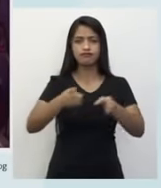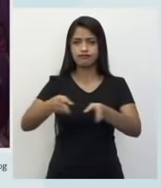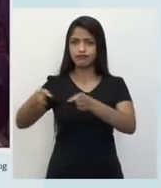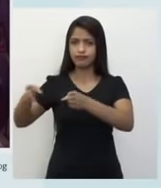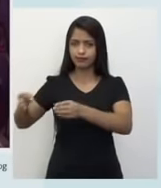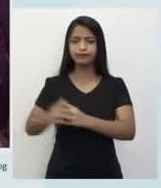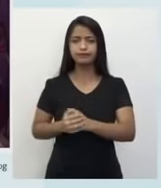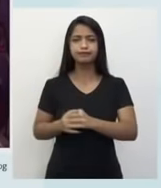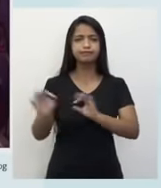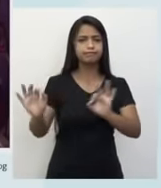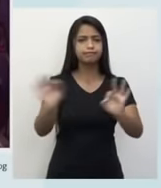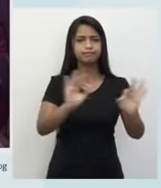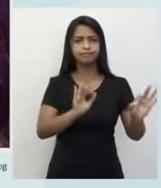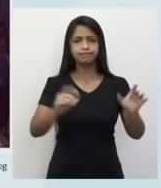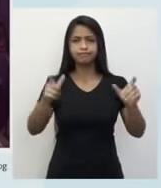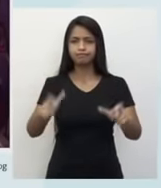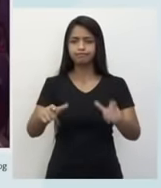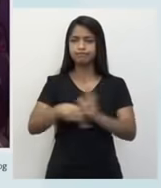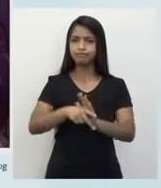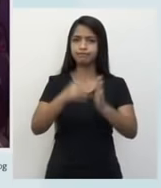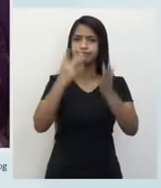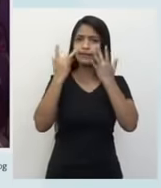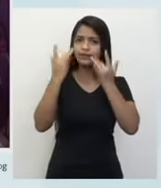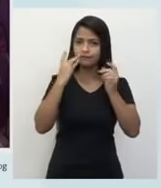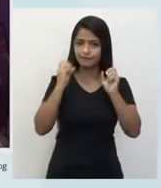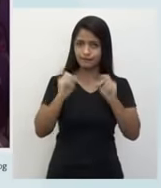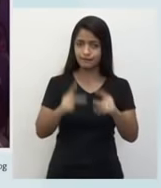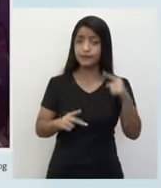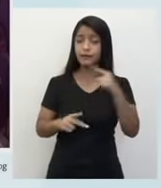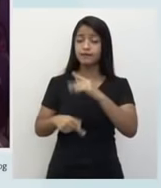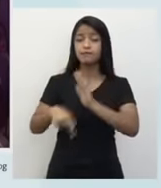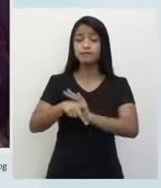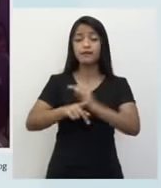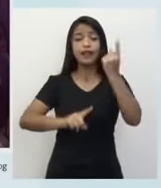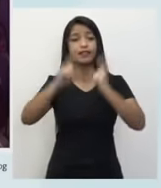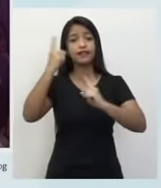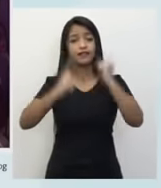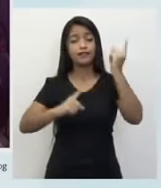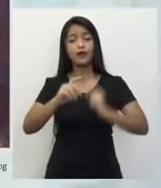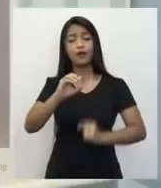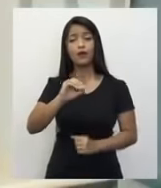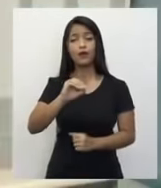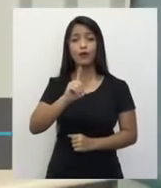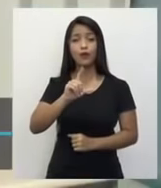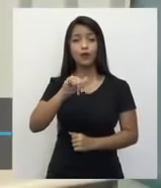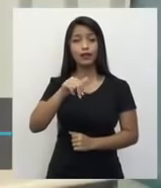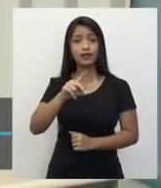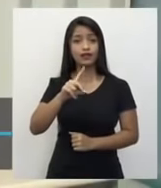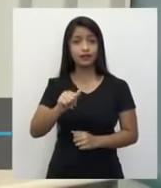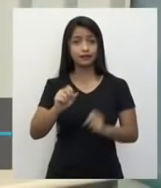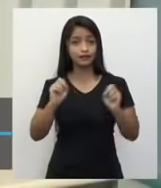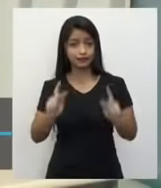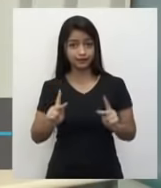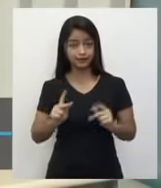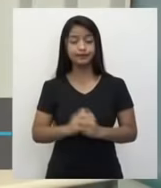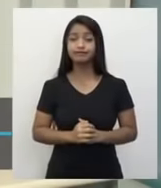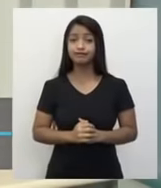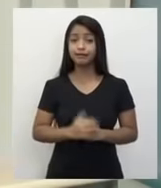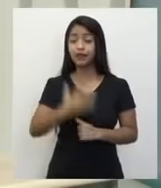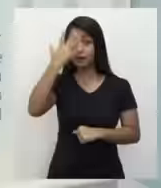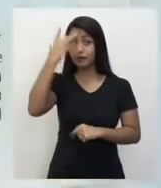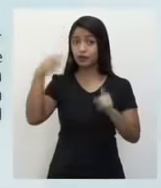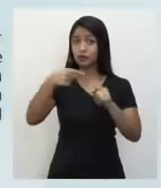formar o cenário de um teatro, certo? Esse aqui é do Carnaval de Olinda. Vamos lá. O cenógrafo sempre